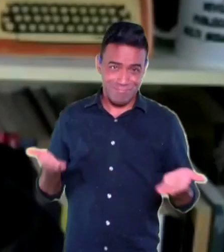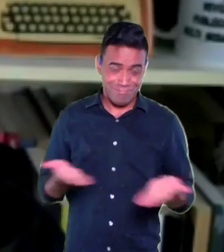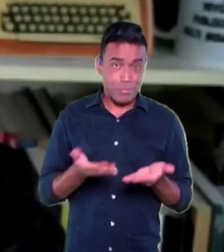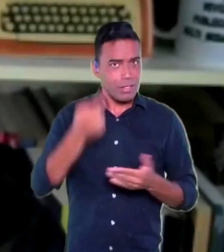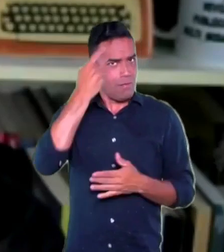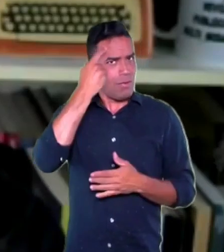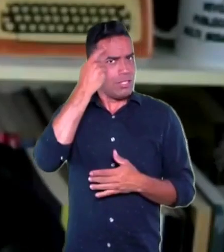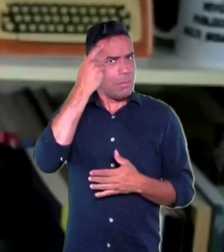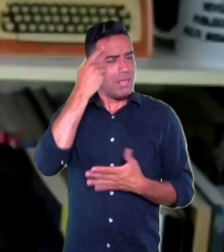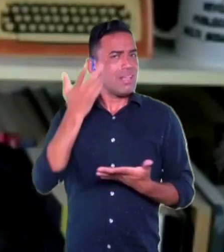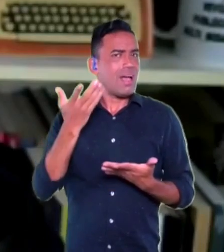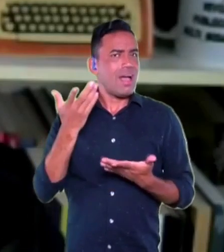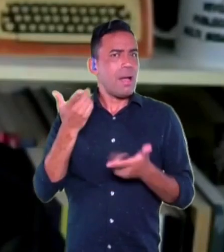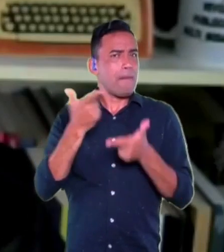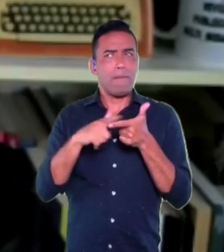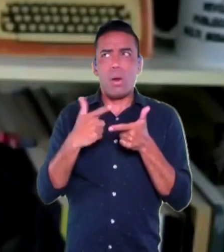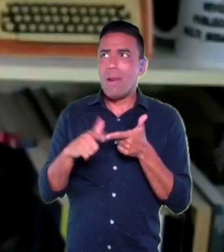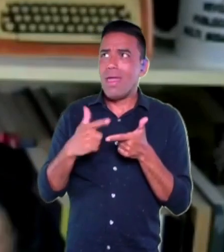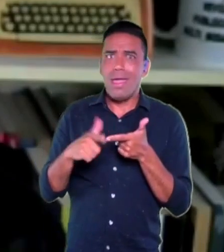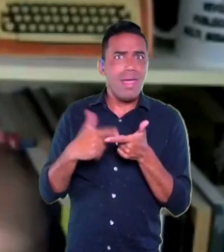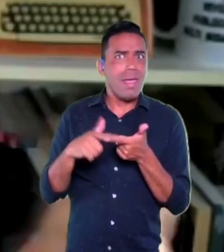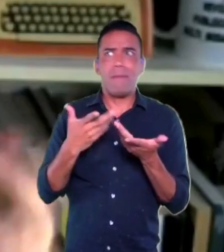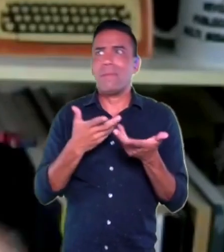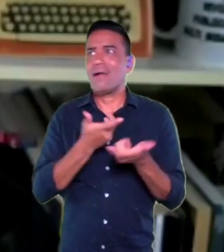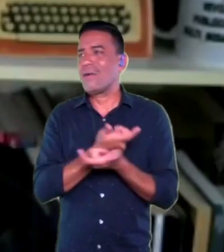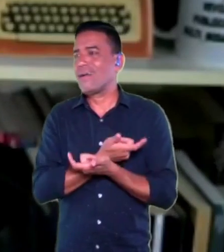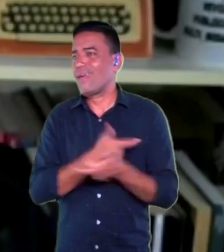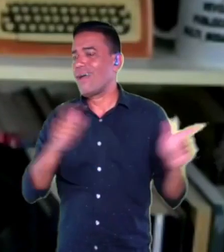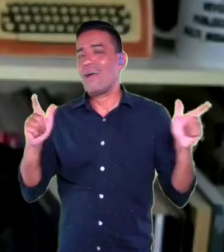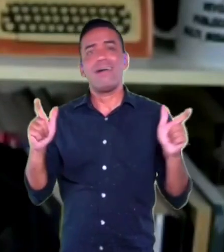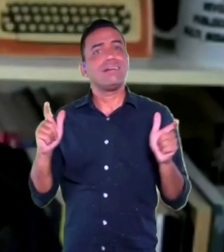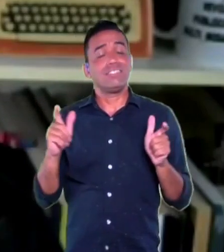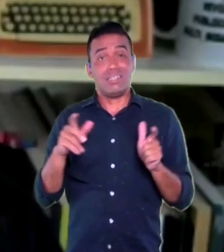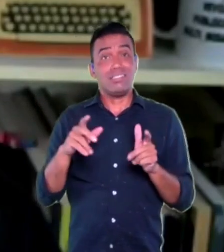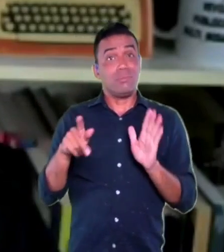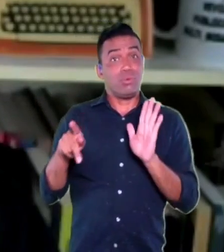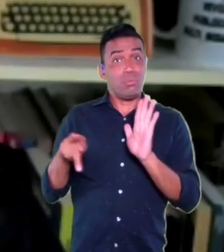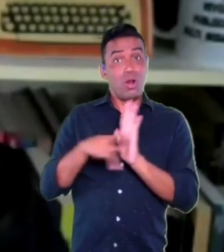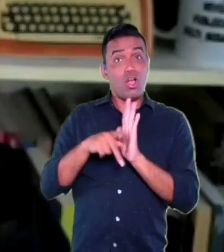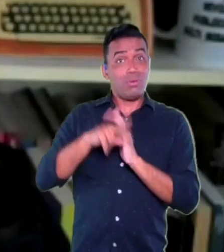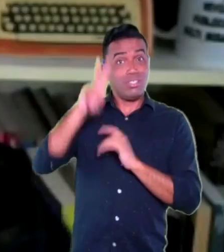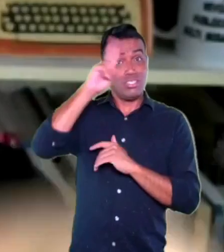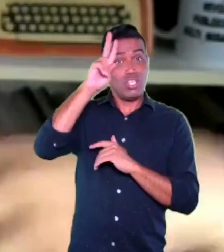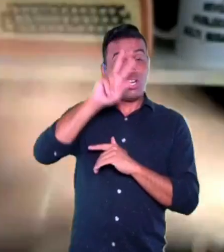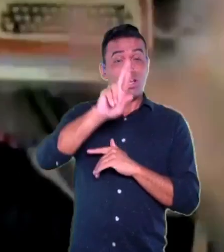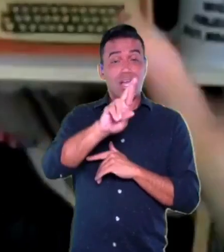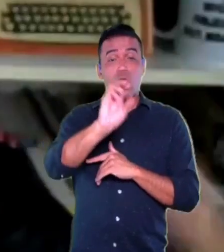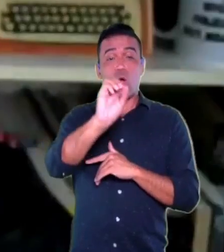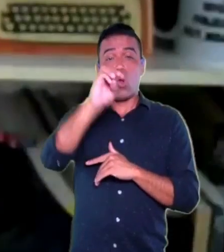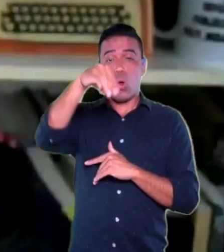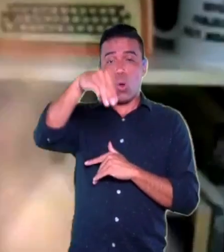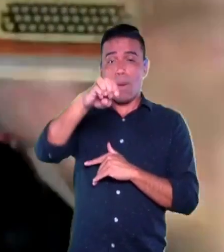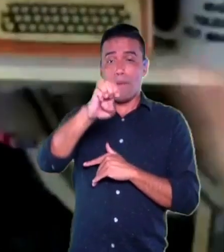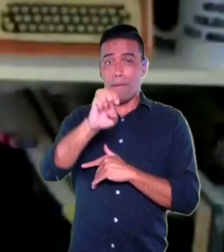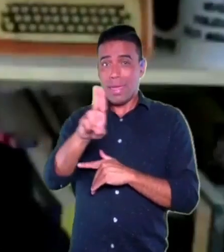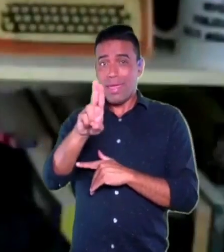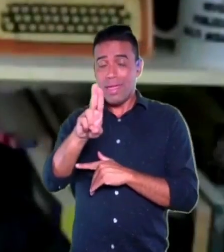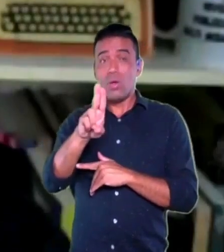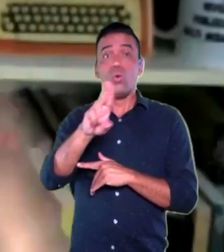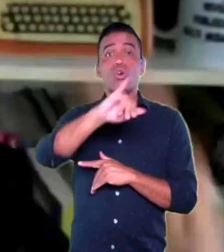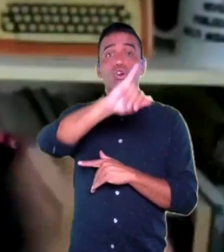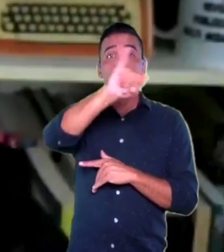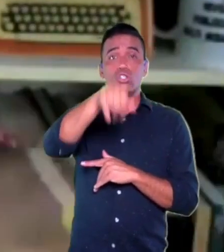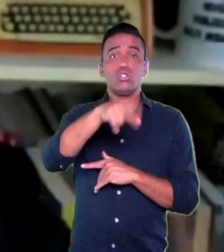pensar o problemão ali do que me intrigava na história de Romeu e Julieta, além daquele ódio entre